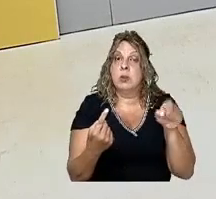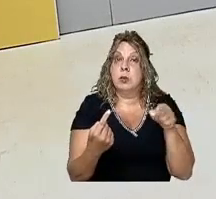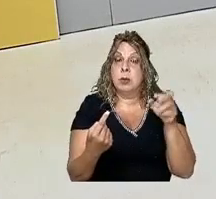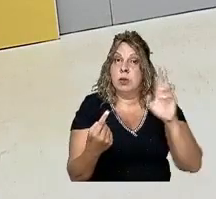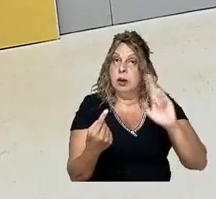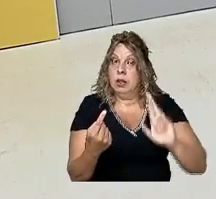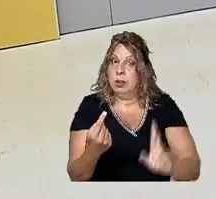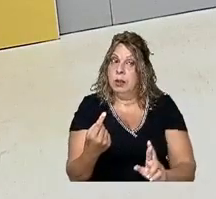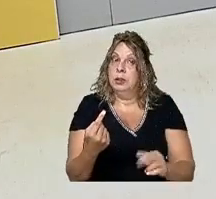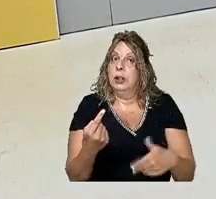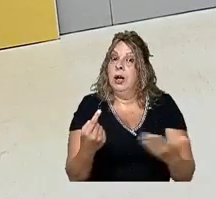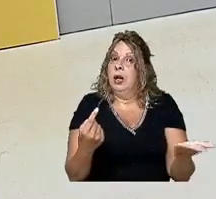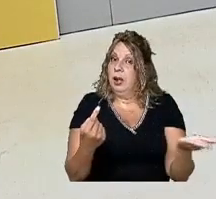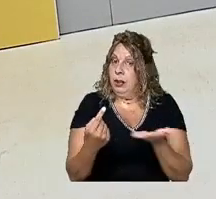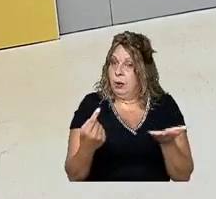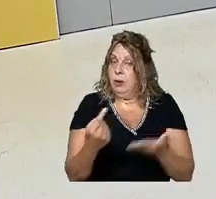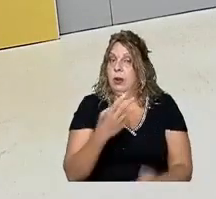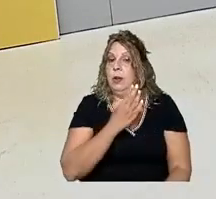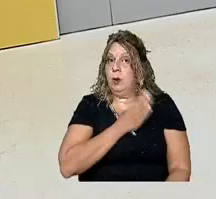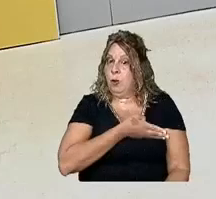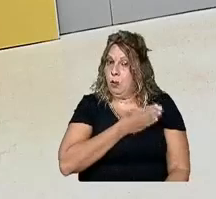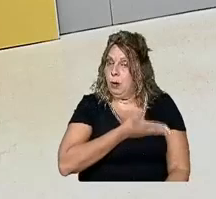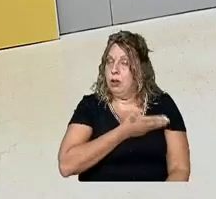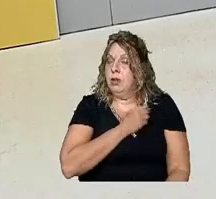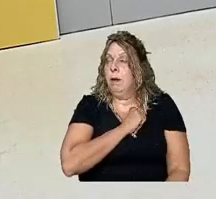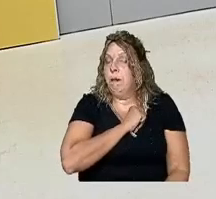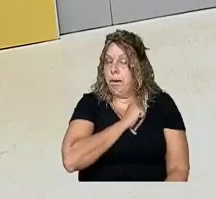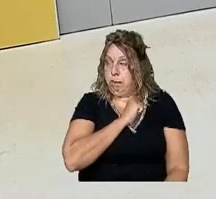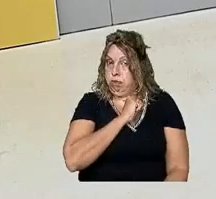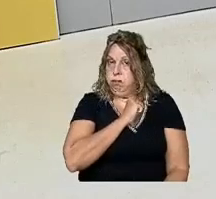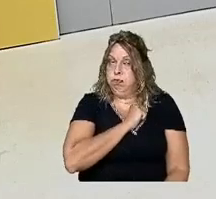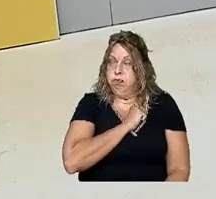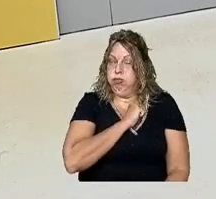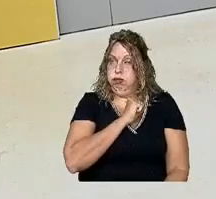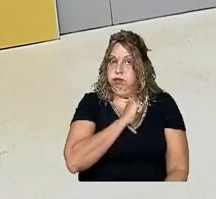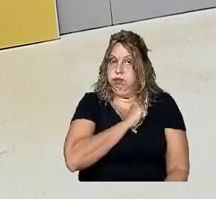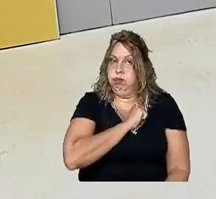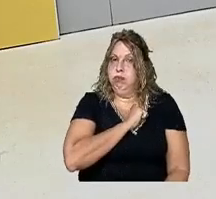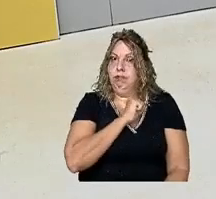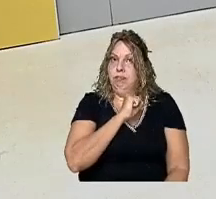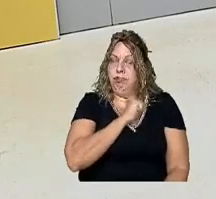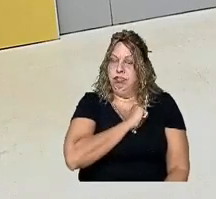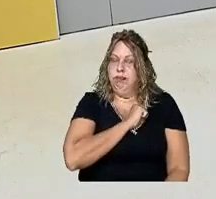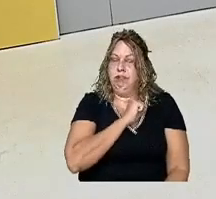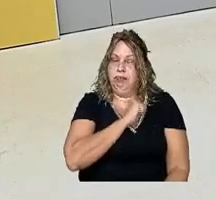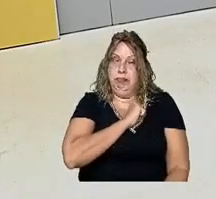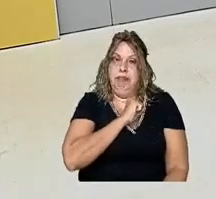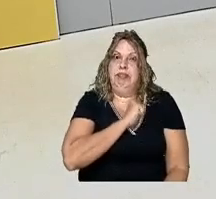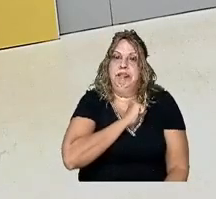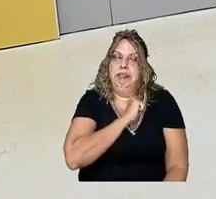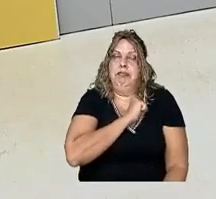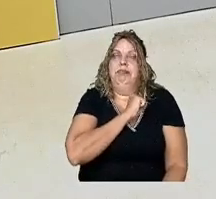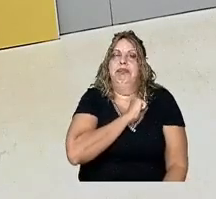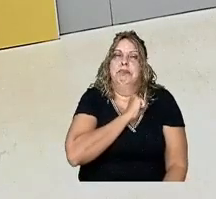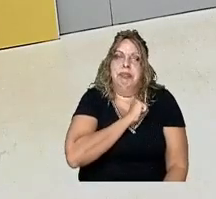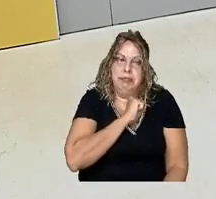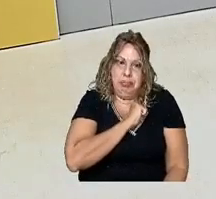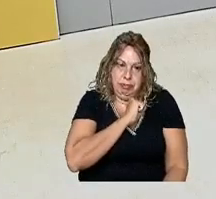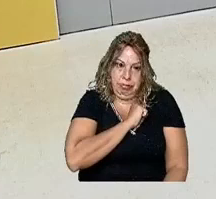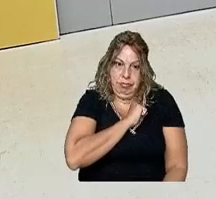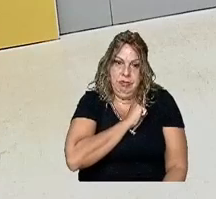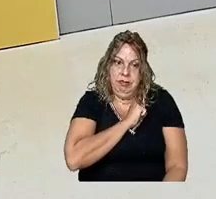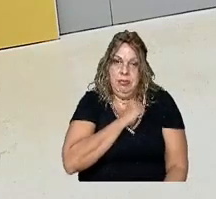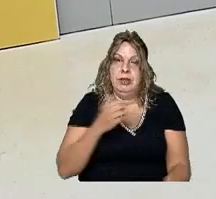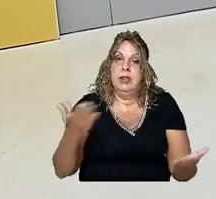R$5.000. Coração tá batendo forte cada vez mais. Vamos agora